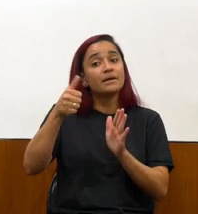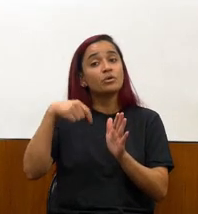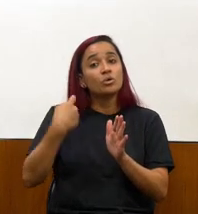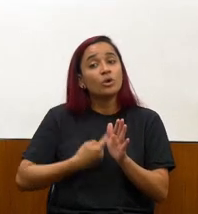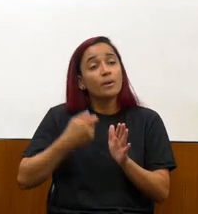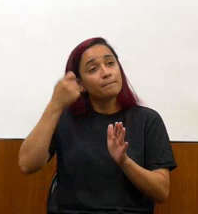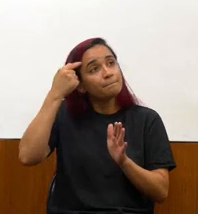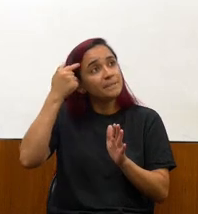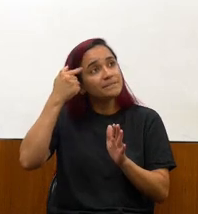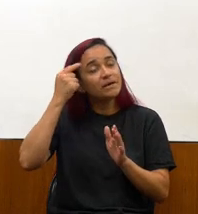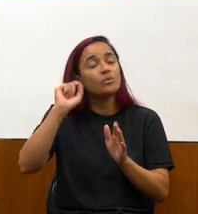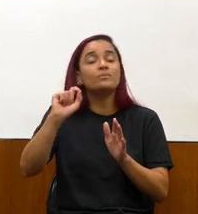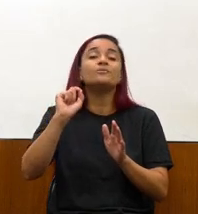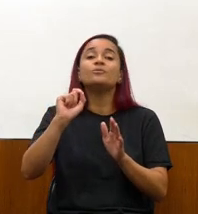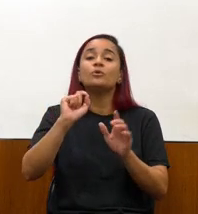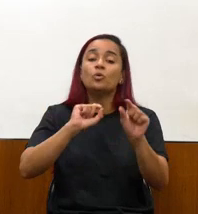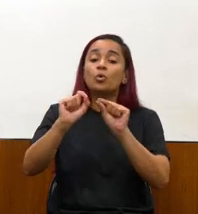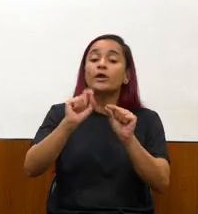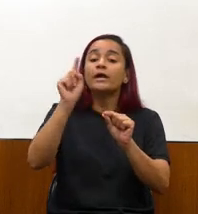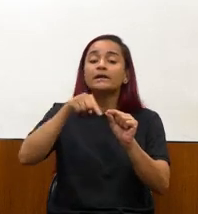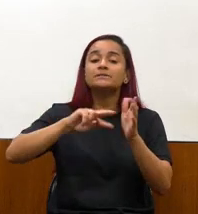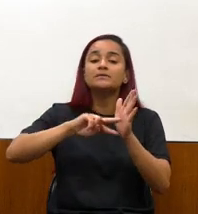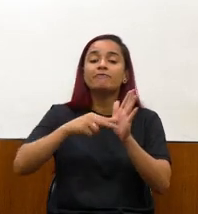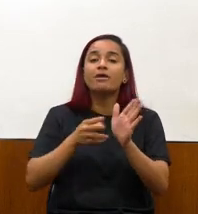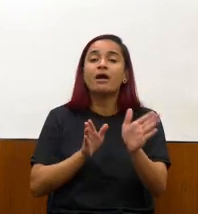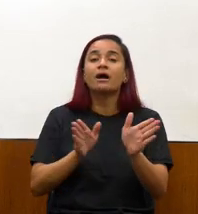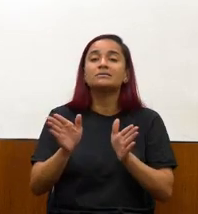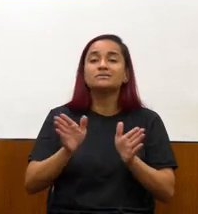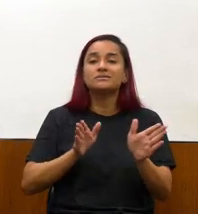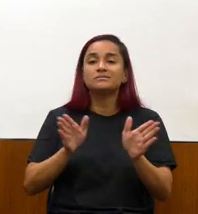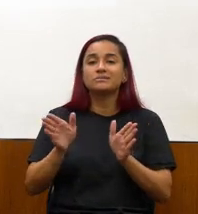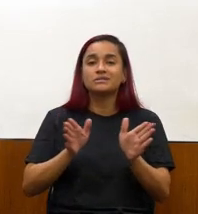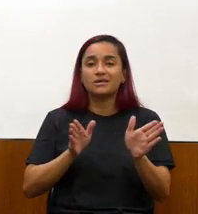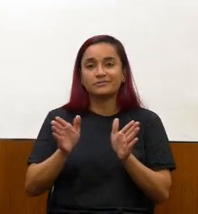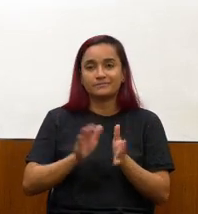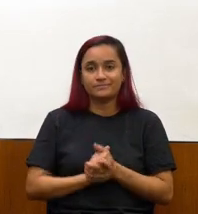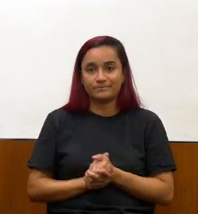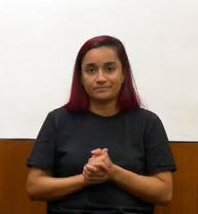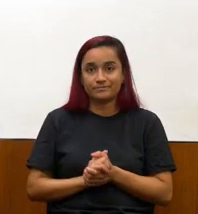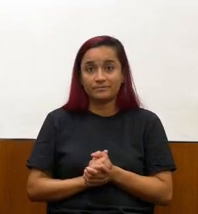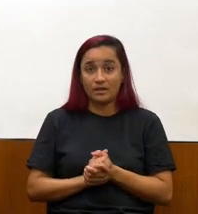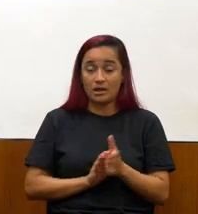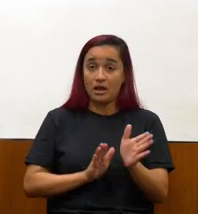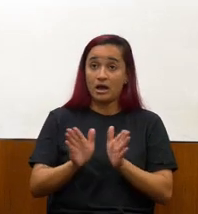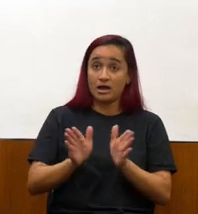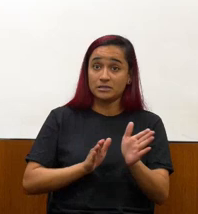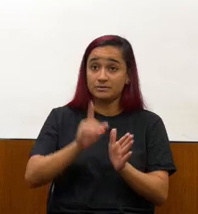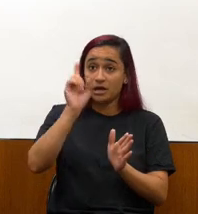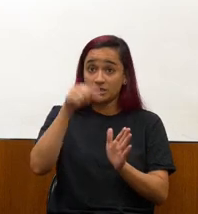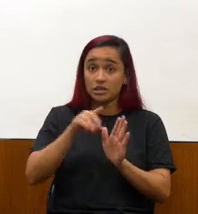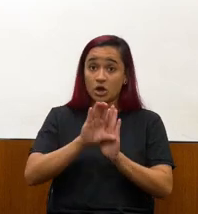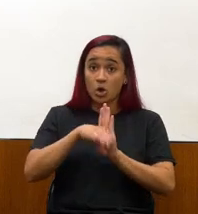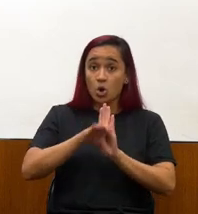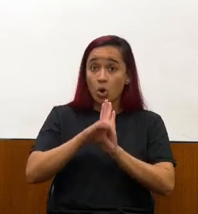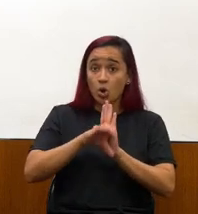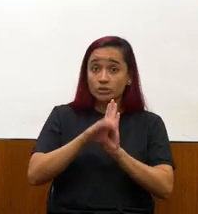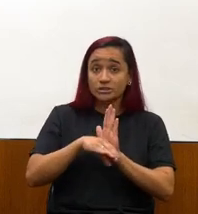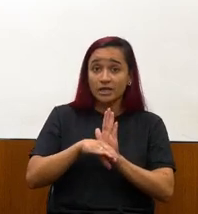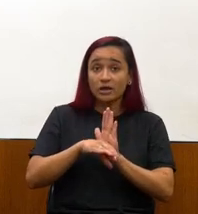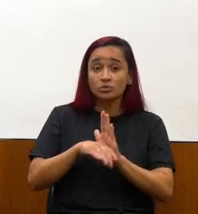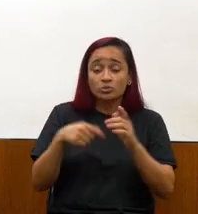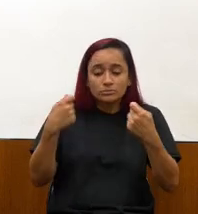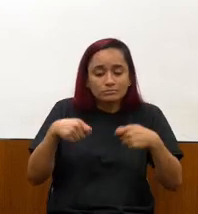empresa o que é acessibilidade. Acessibilidade é um conceito que a gente precisa